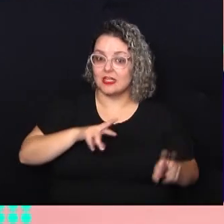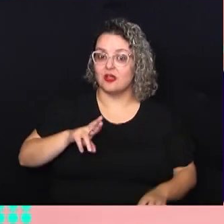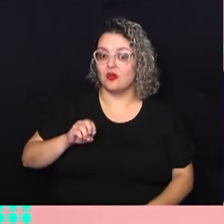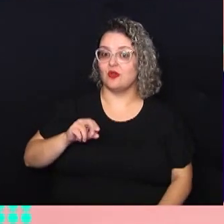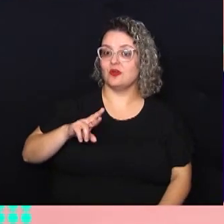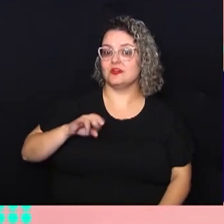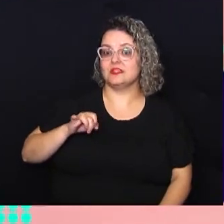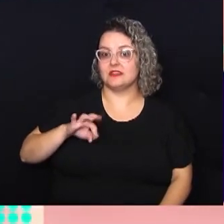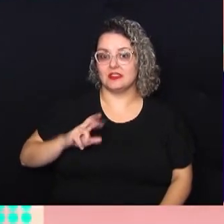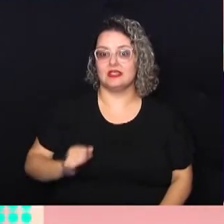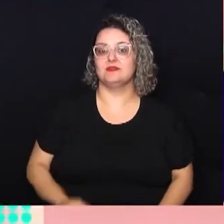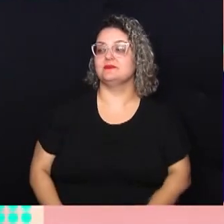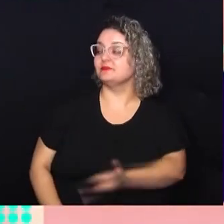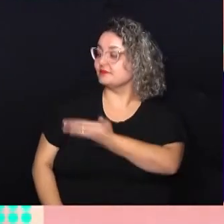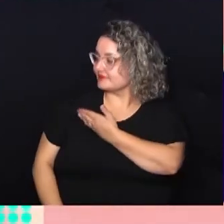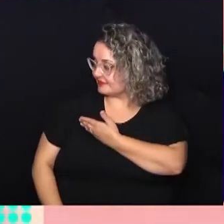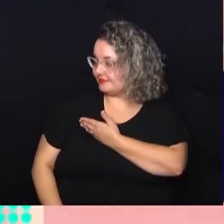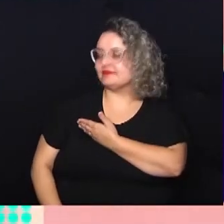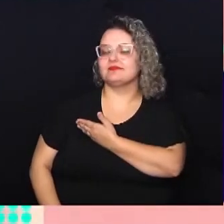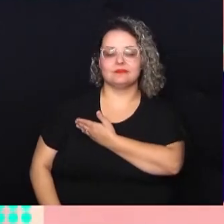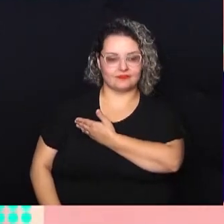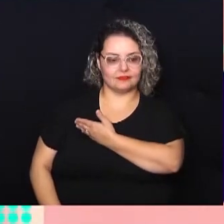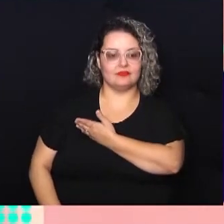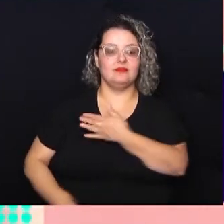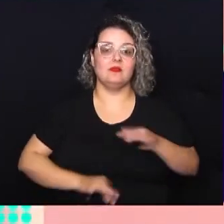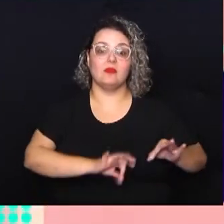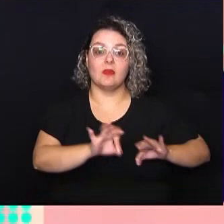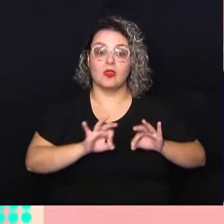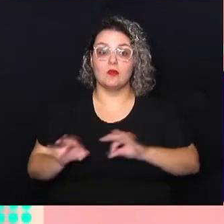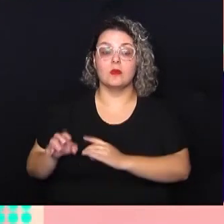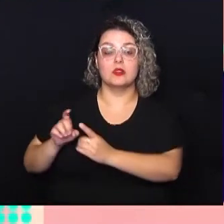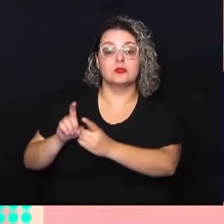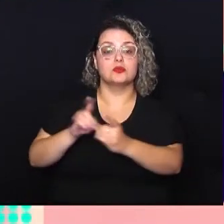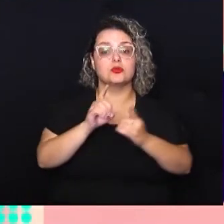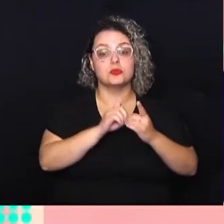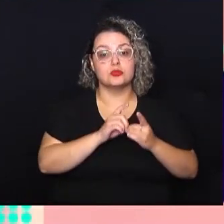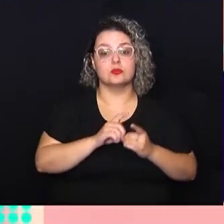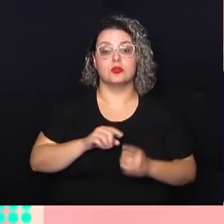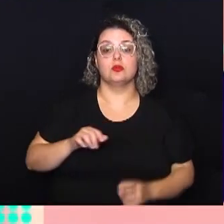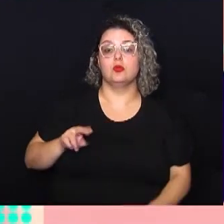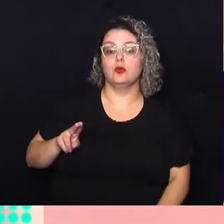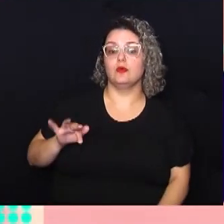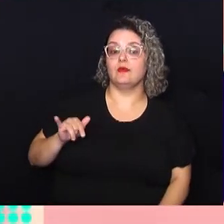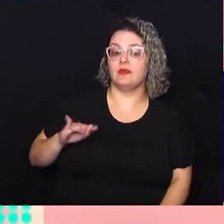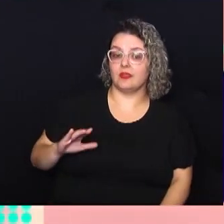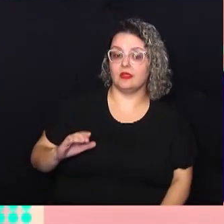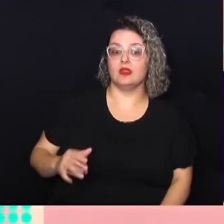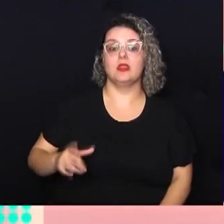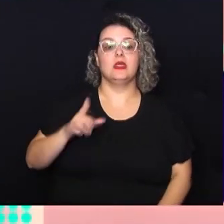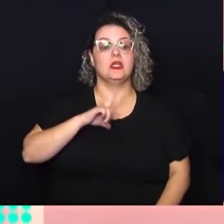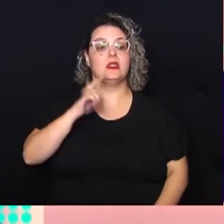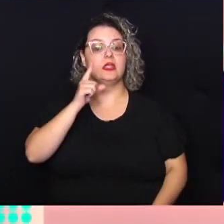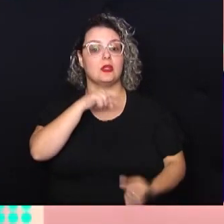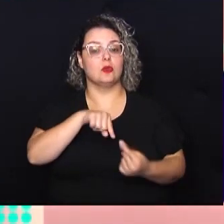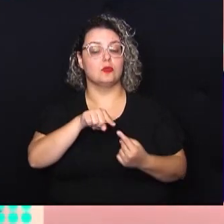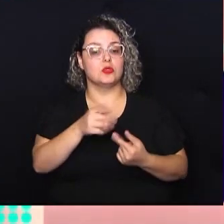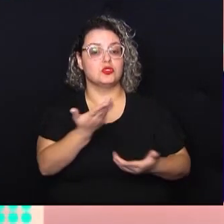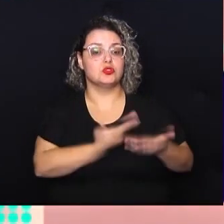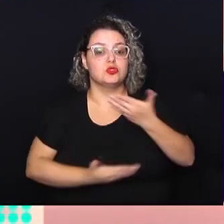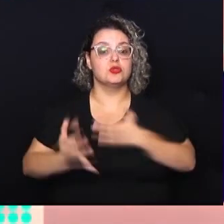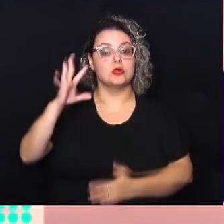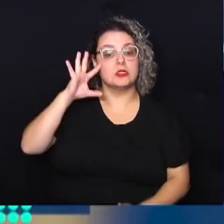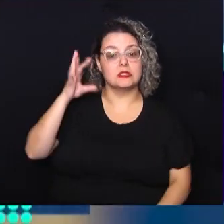com mestras jongueiras. O projeto foi contemplado pelo FIC e tem o objetivo de compartilhar